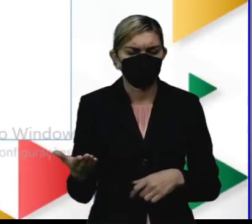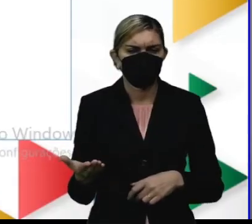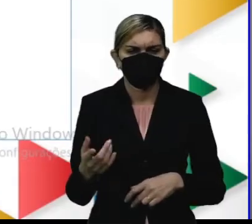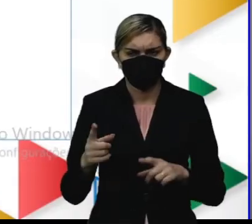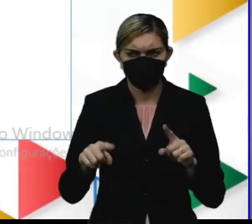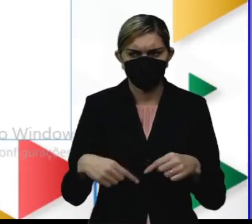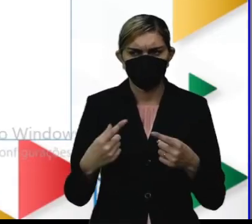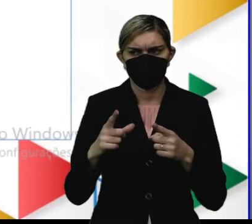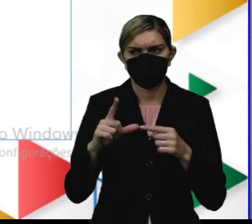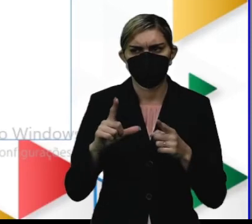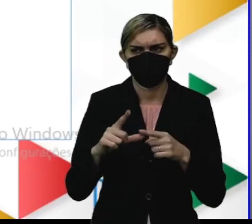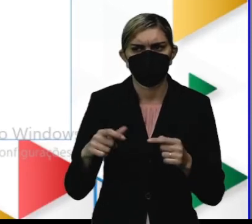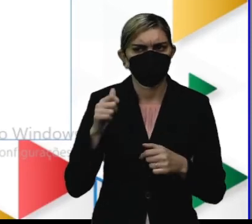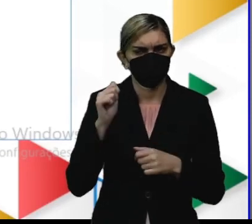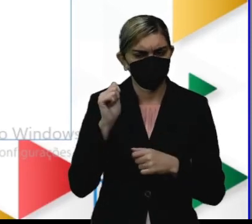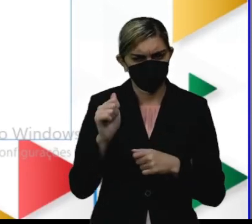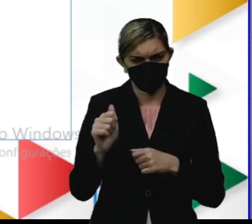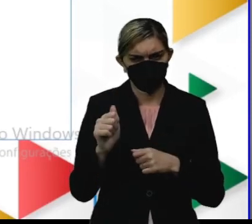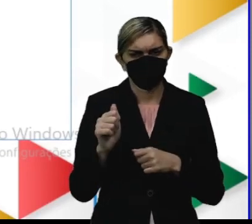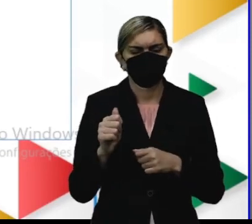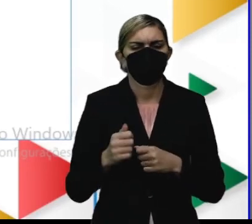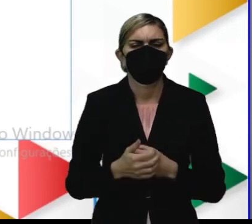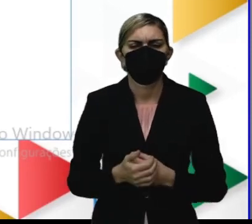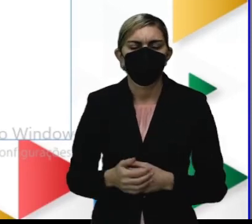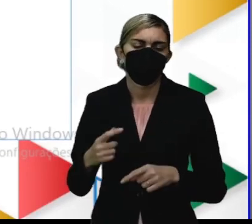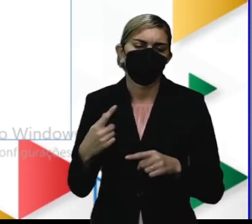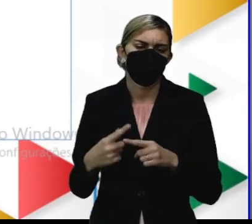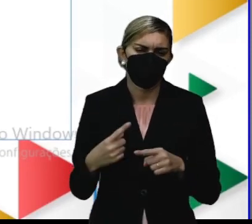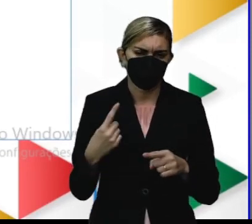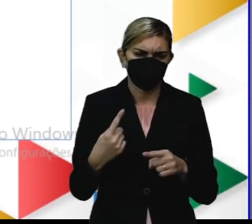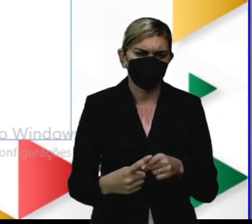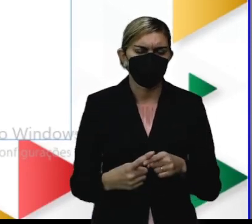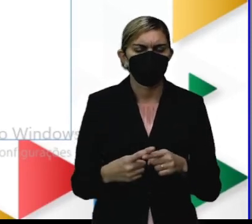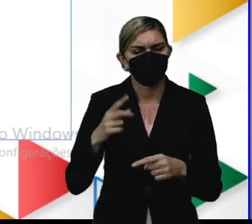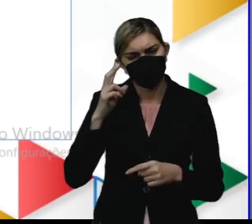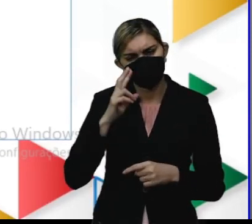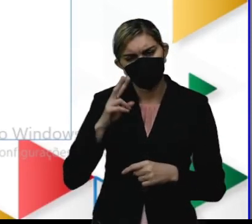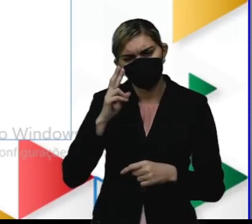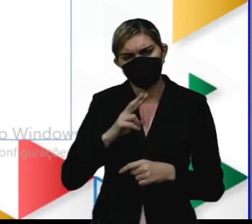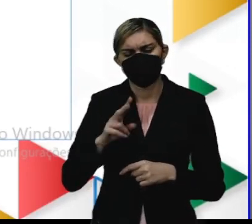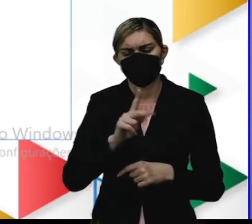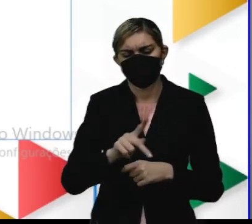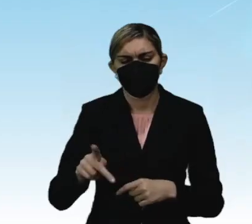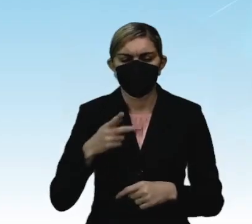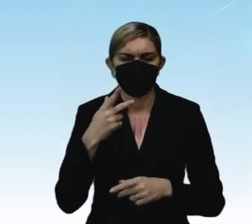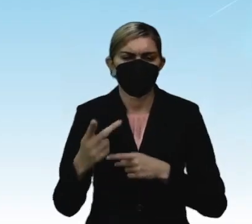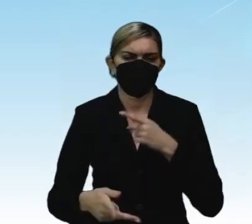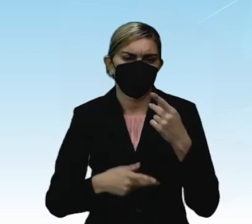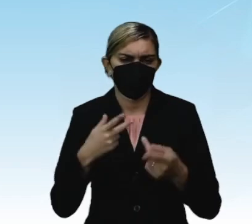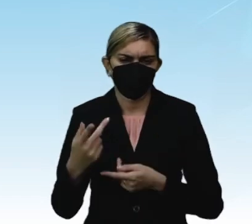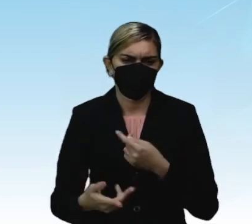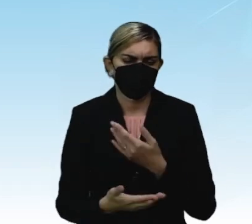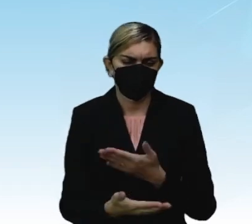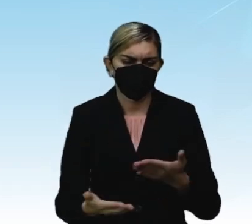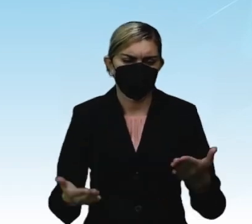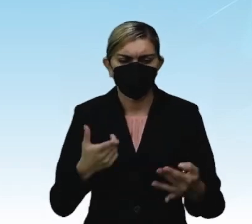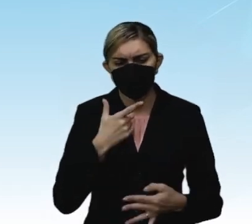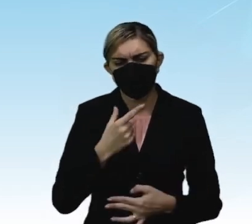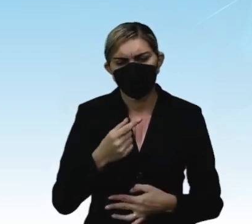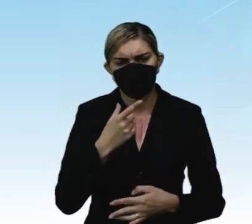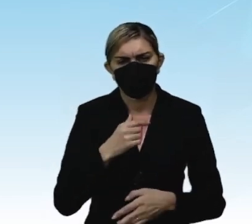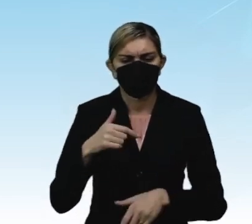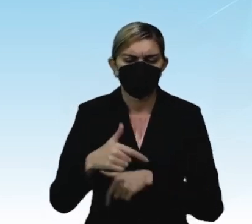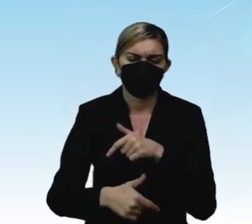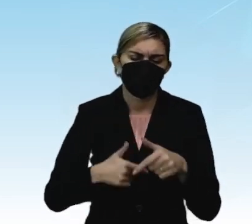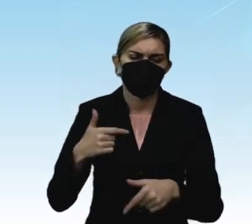Ai, a letrinha A, meus cotocos de gente. Por quê? Lembra que a professora falou que para os homens ficava